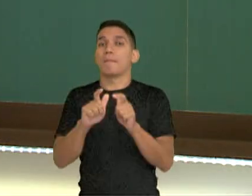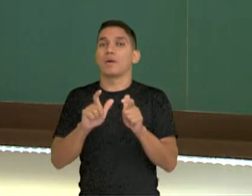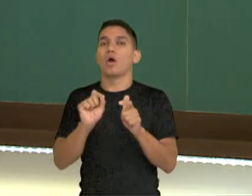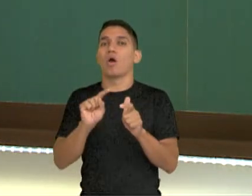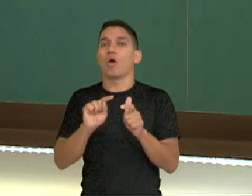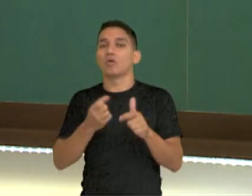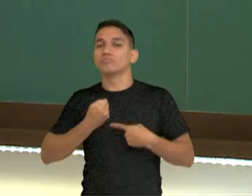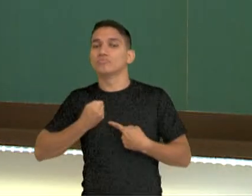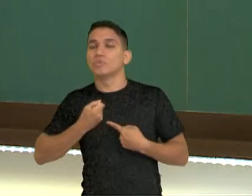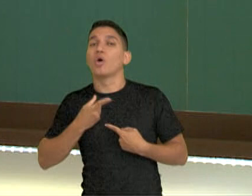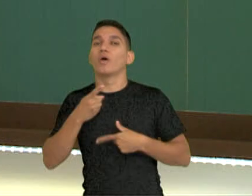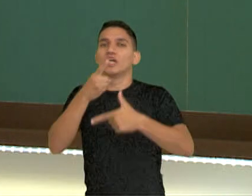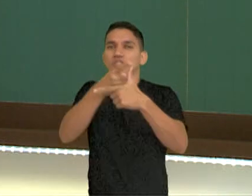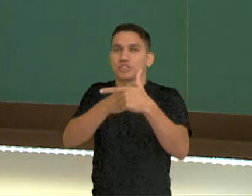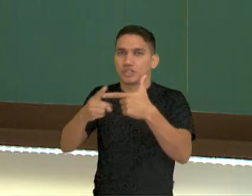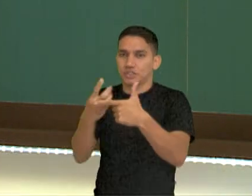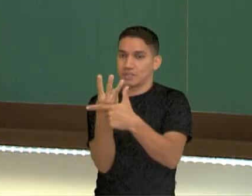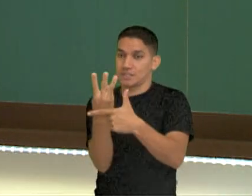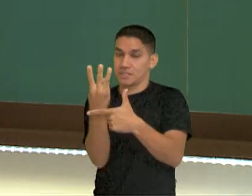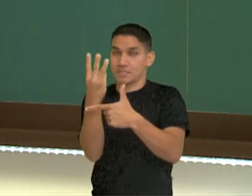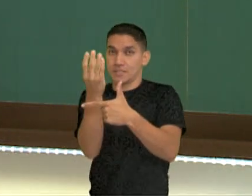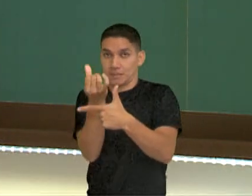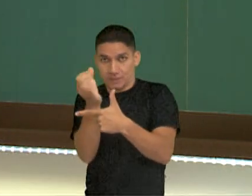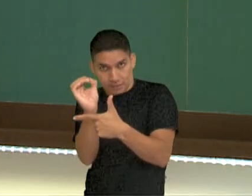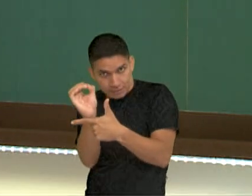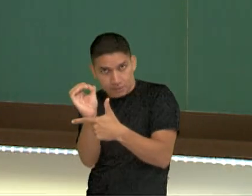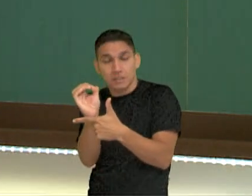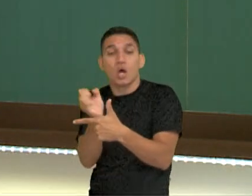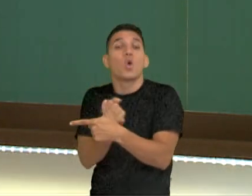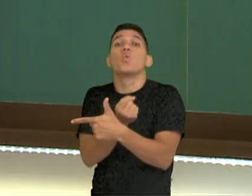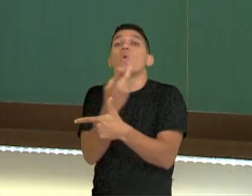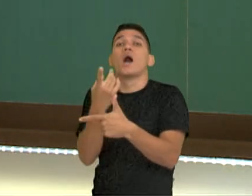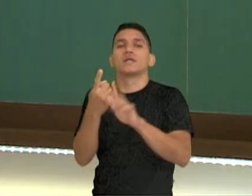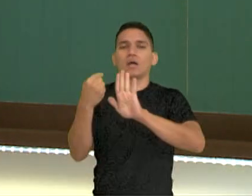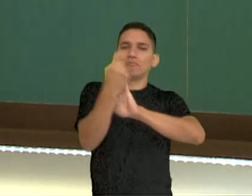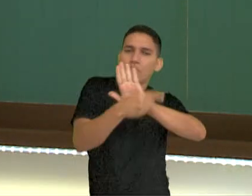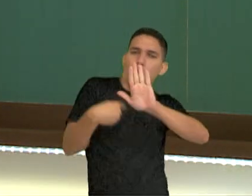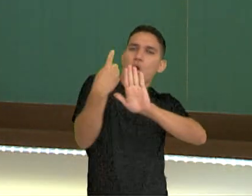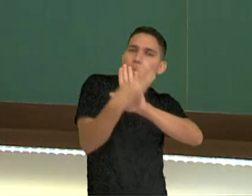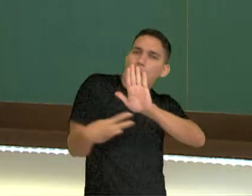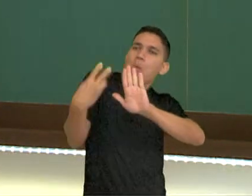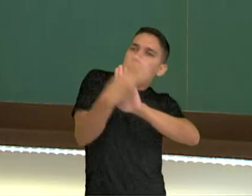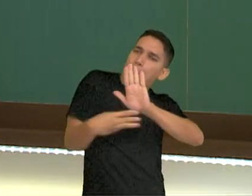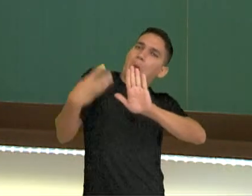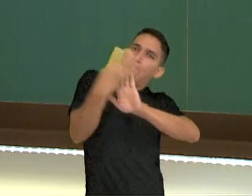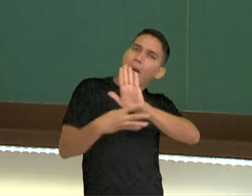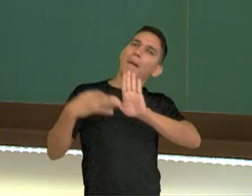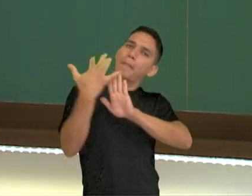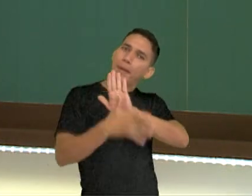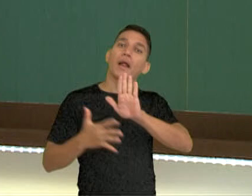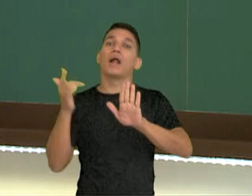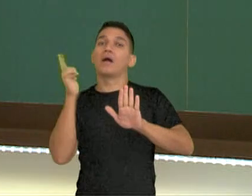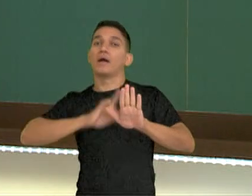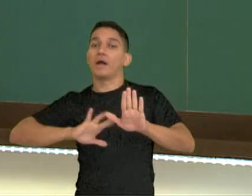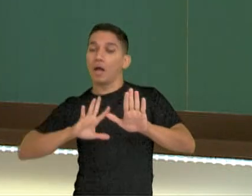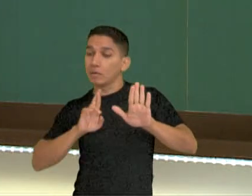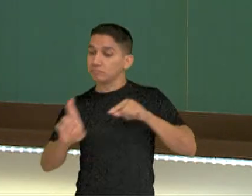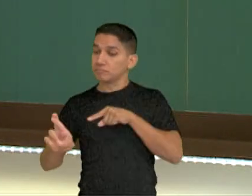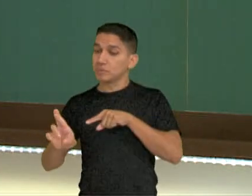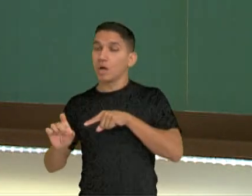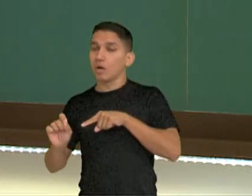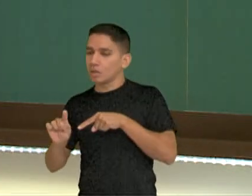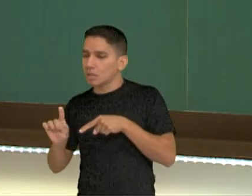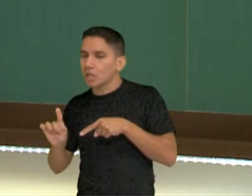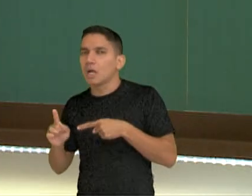determinação, dividindo por 360 para descobrir quantas voltas ele dá na circunferência e tomando como resultado o